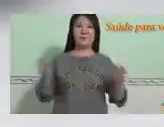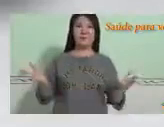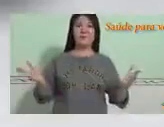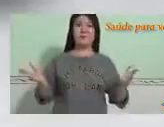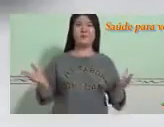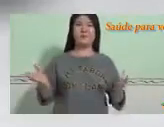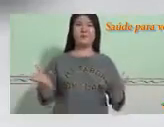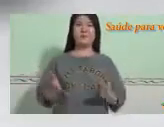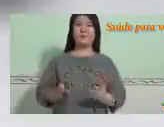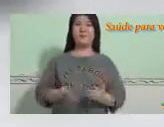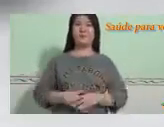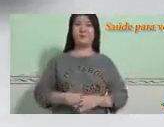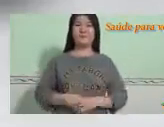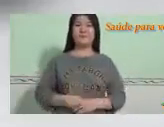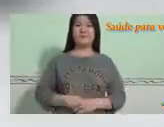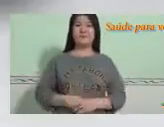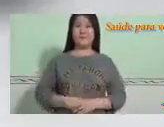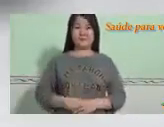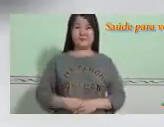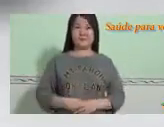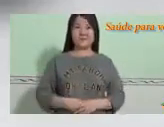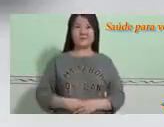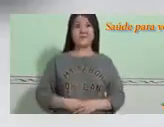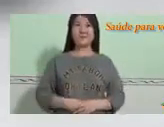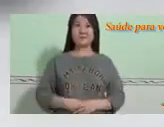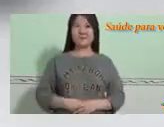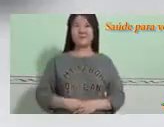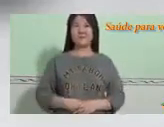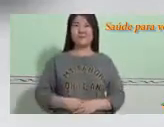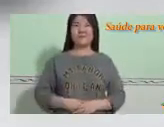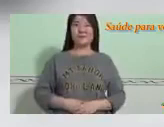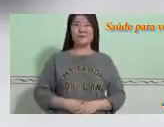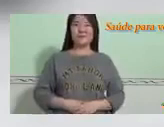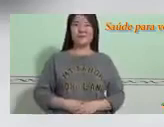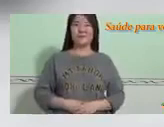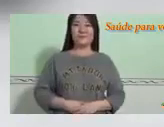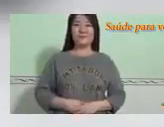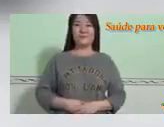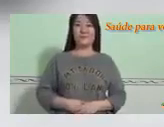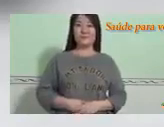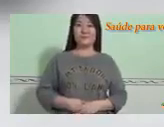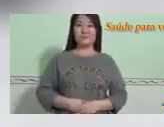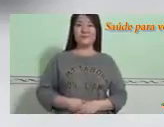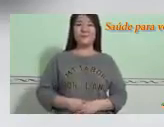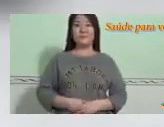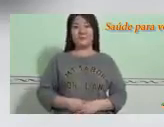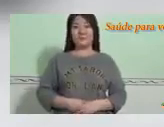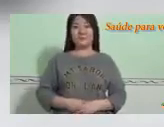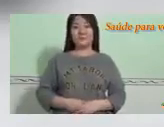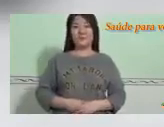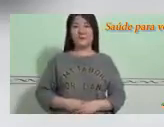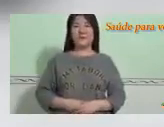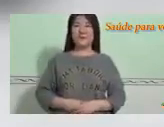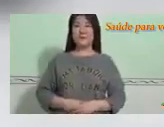Além disso, vírgula, na demência frontotemporal é mais comum surgirem problemas de comportamento, vírgula, alucinações e delírios